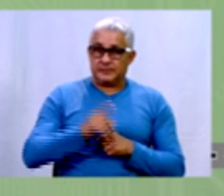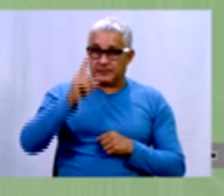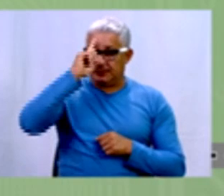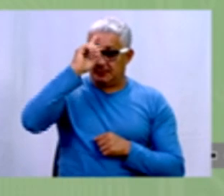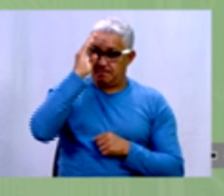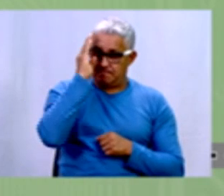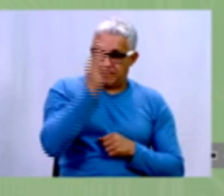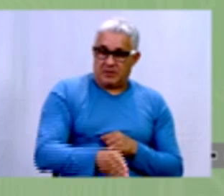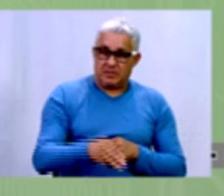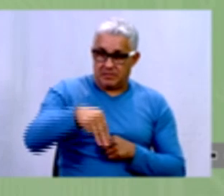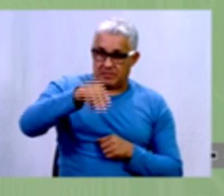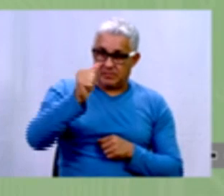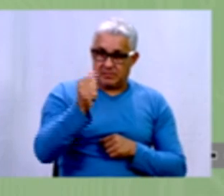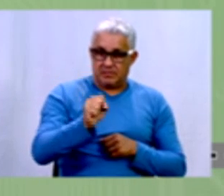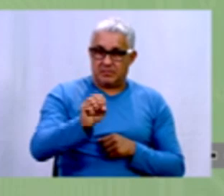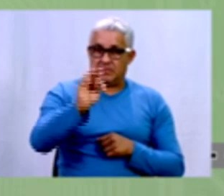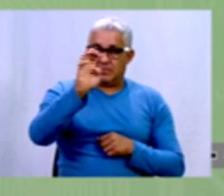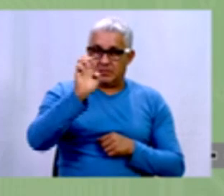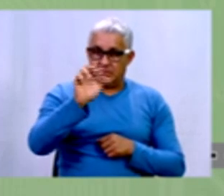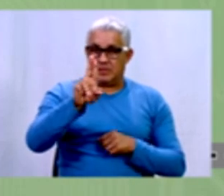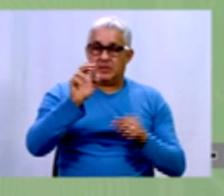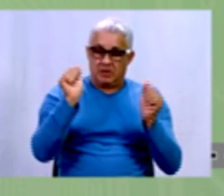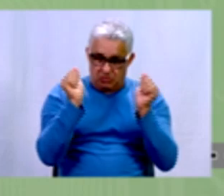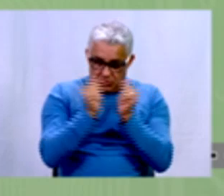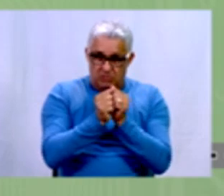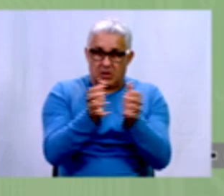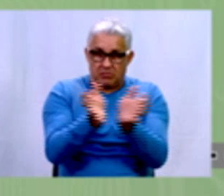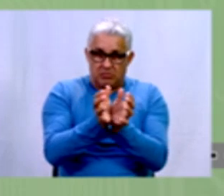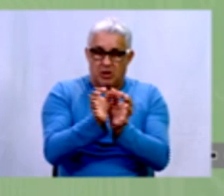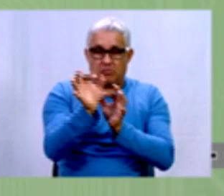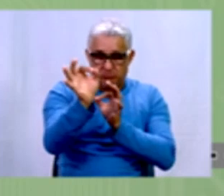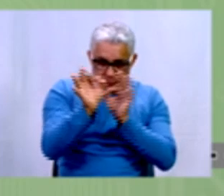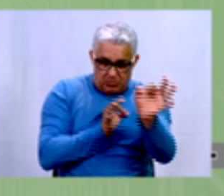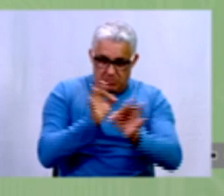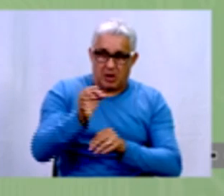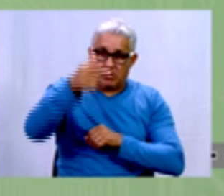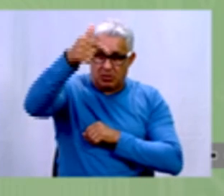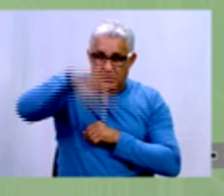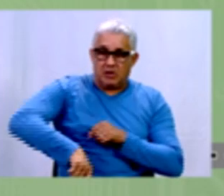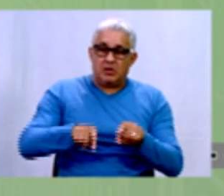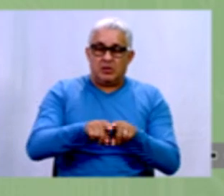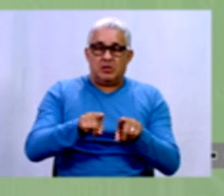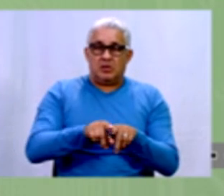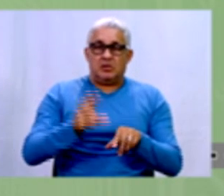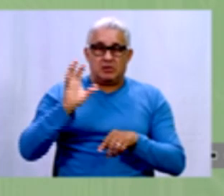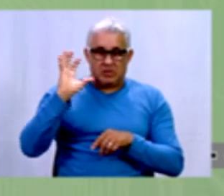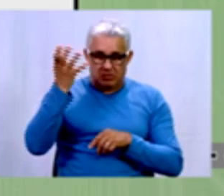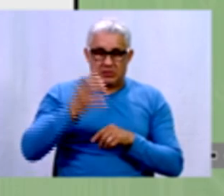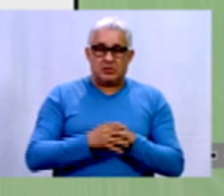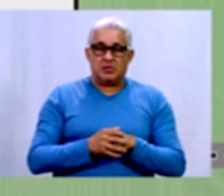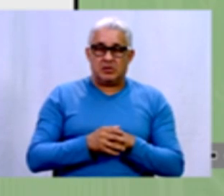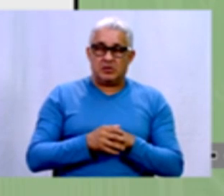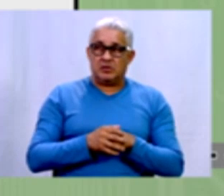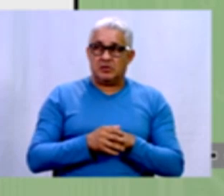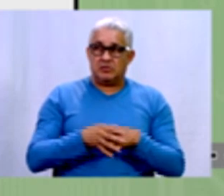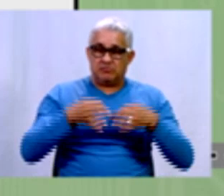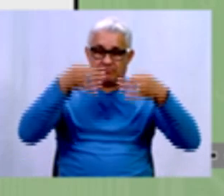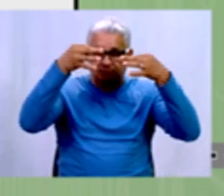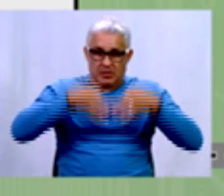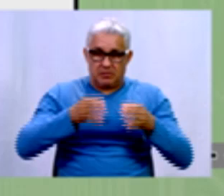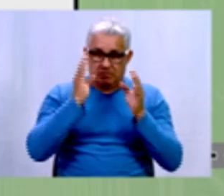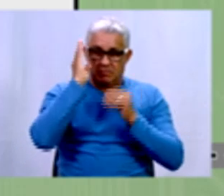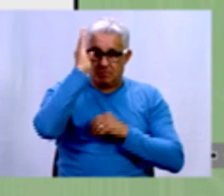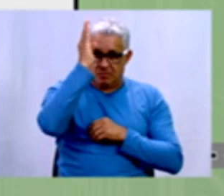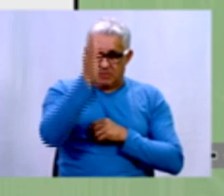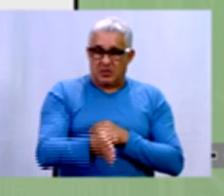Scrum Master, junto com o time, reorganizar para que isso possa acontecer de forma mais efetiva. Tá?